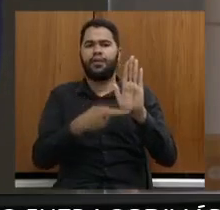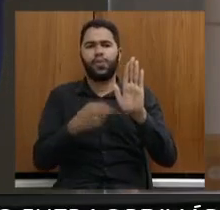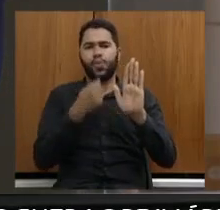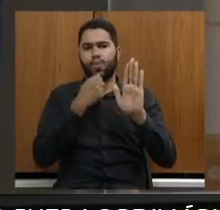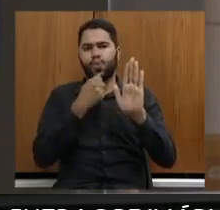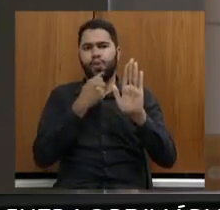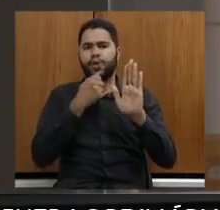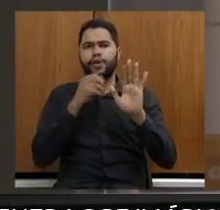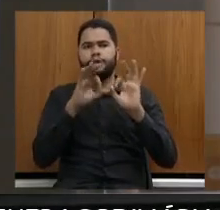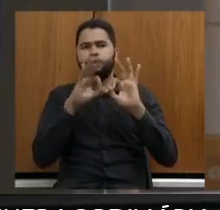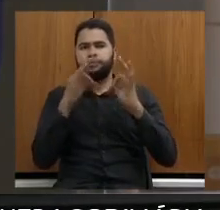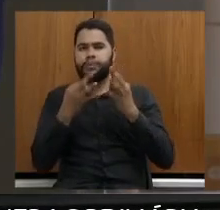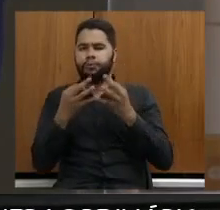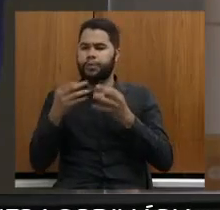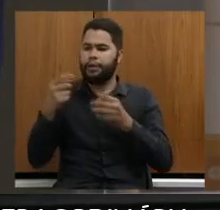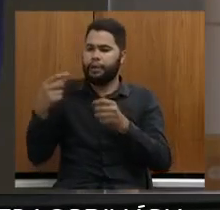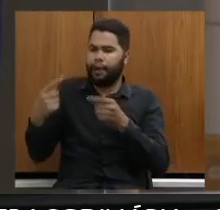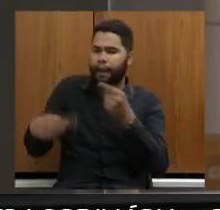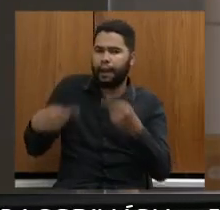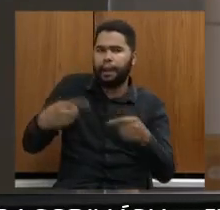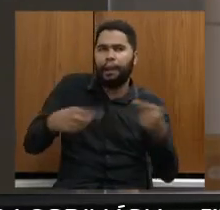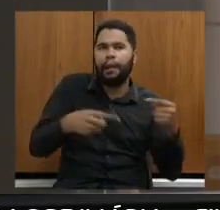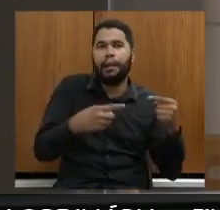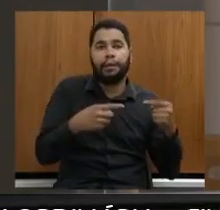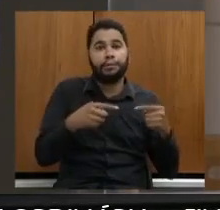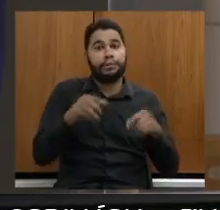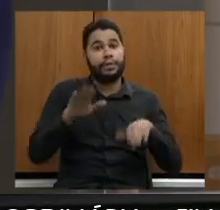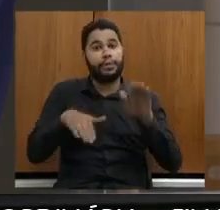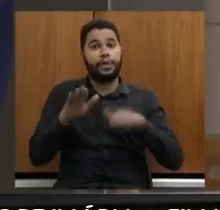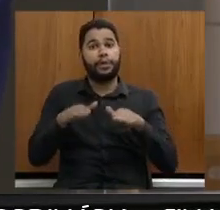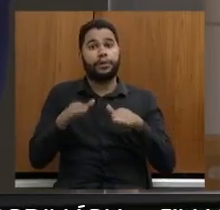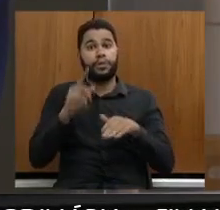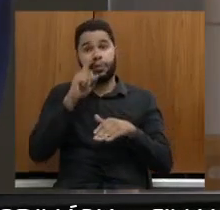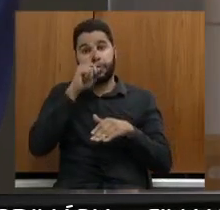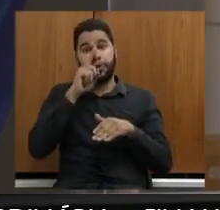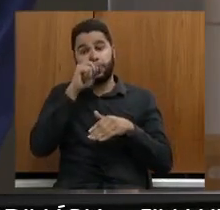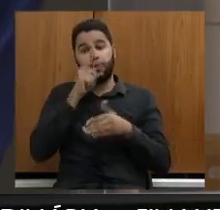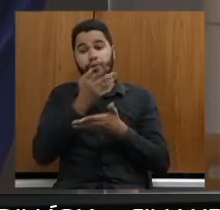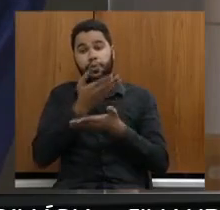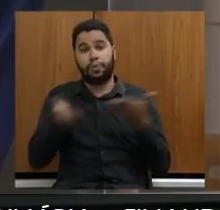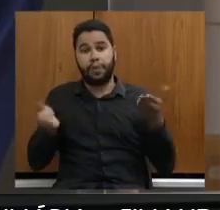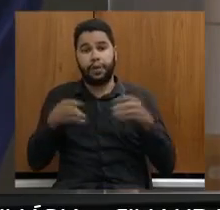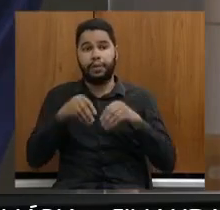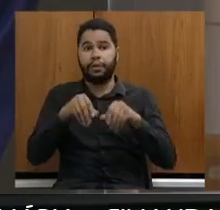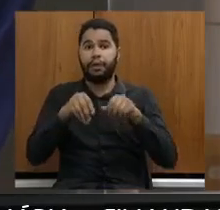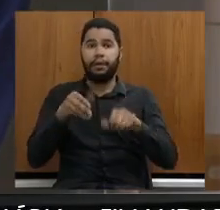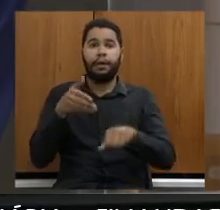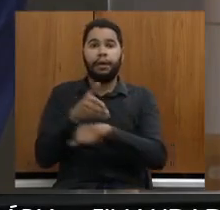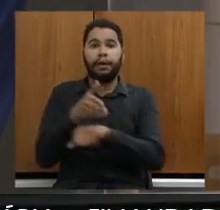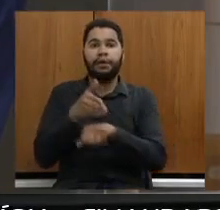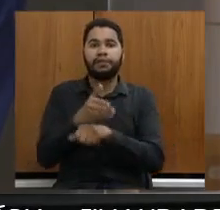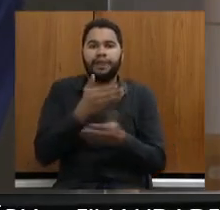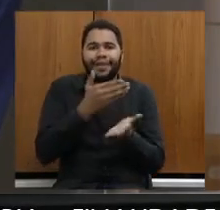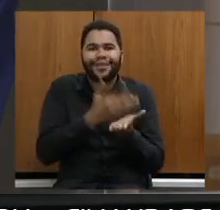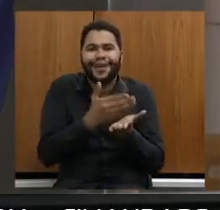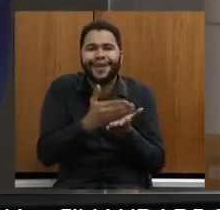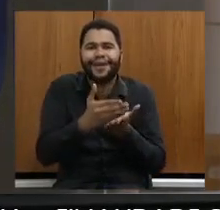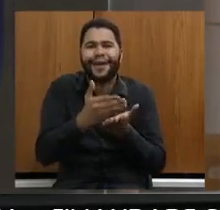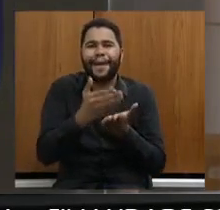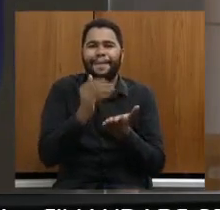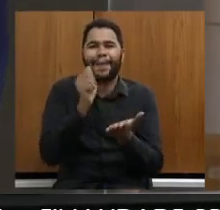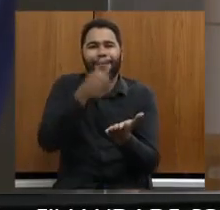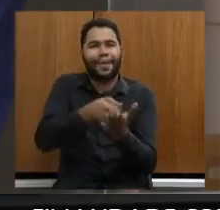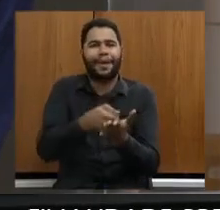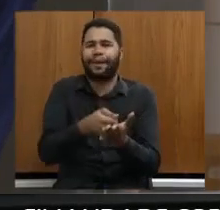sempre em conflito correndo risco perder suas terras não tem acesso a financiamento Rio